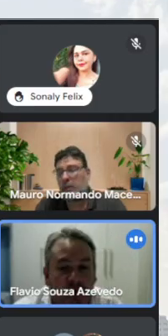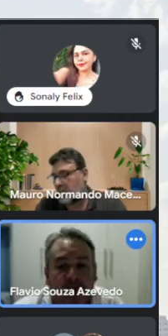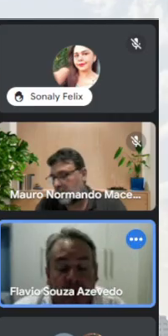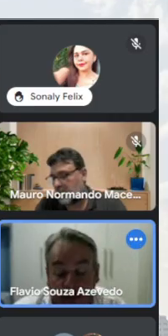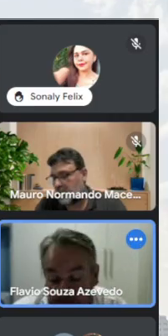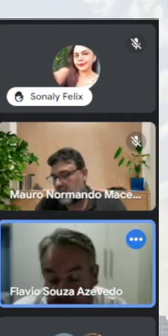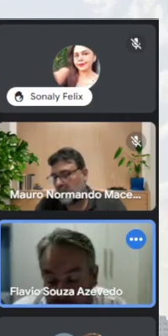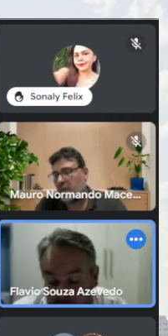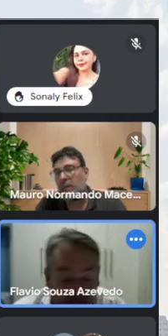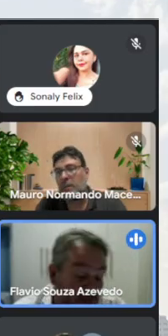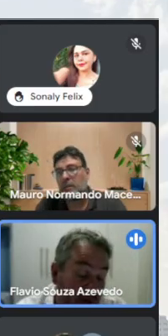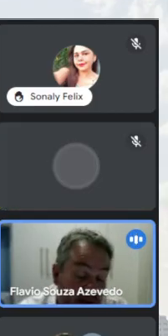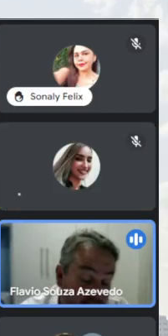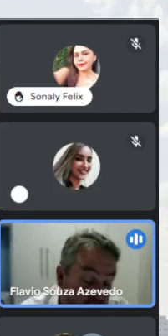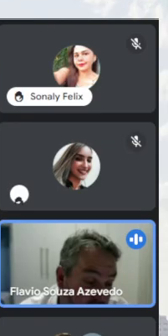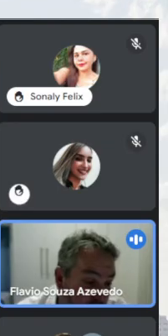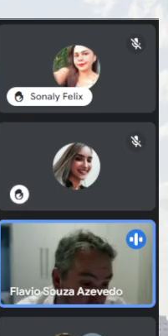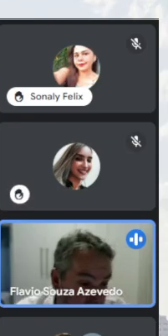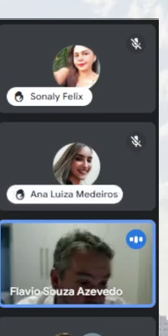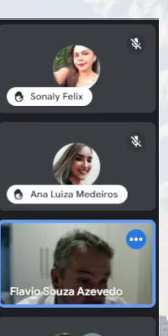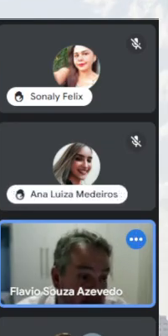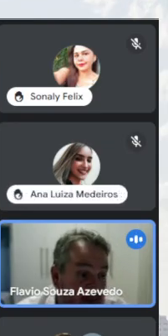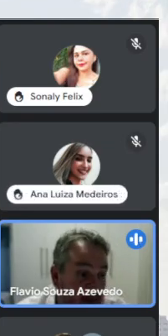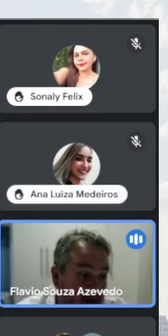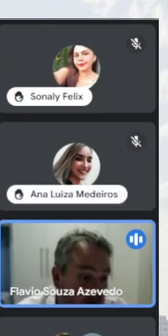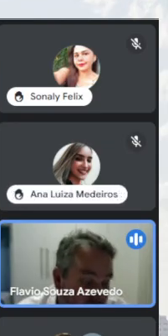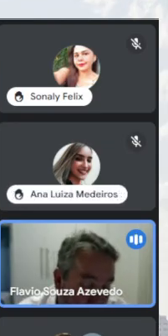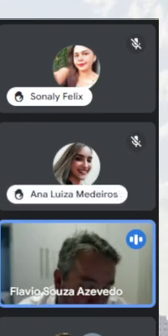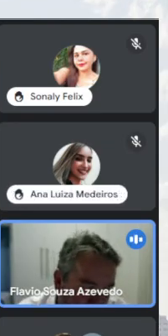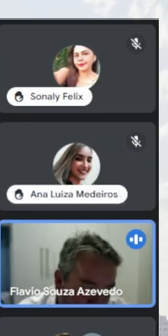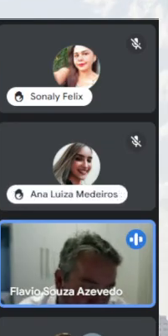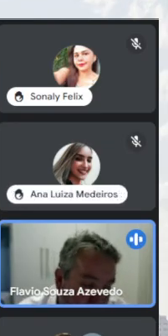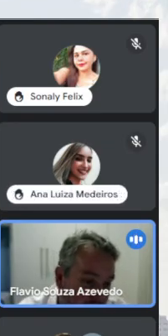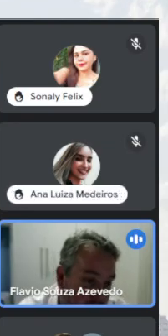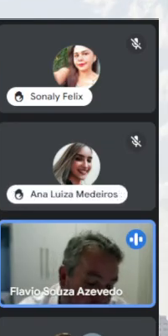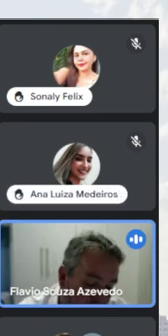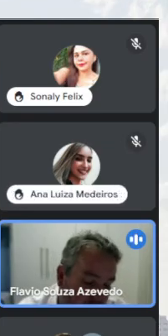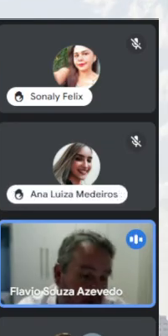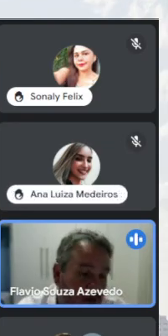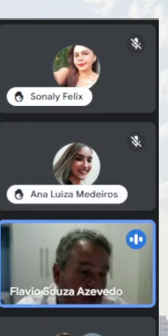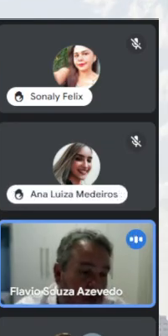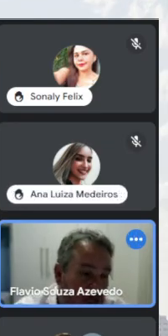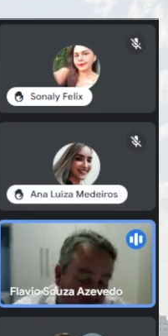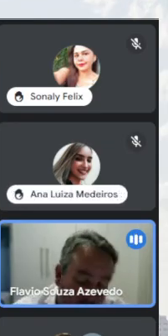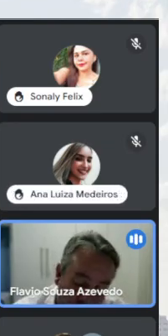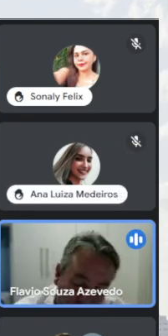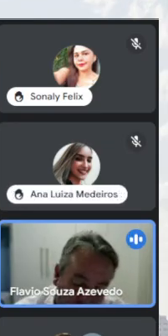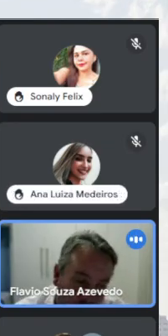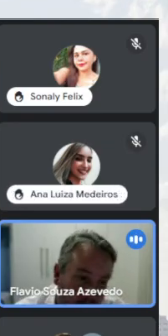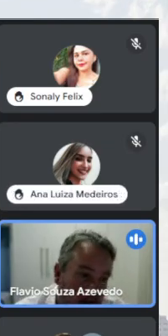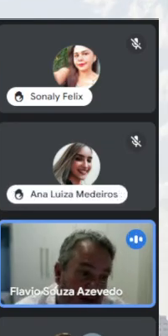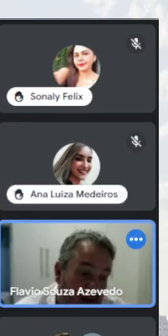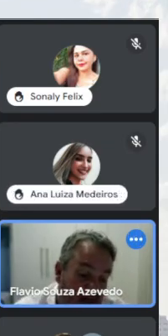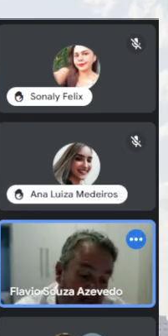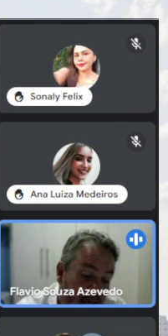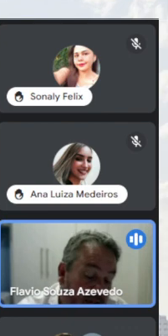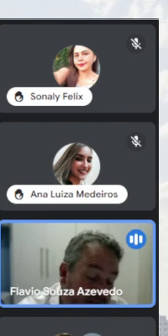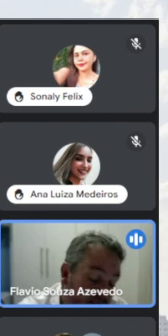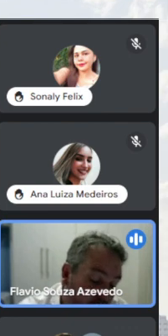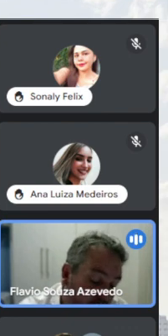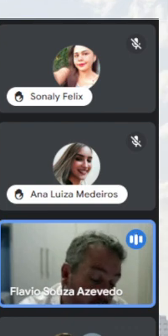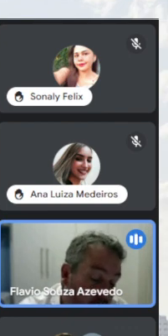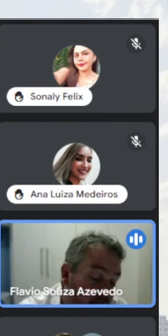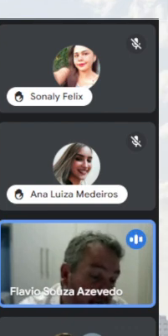Janeiro, mas não foi eles que inventaram isso, né? Isso aí já vem de muito tempo, o professor Mauro falou, lá dos anos 50, e